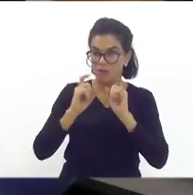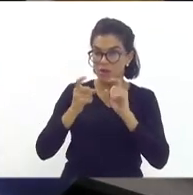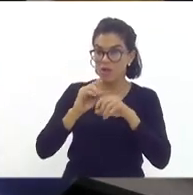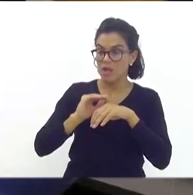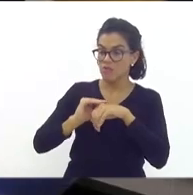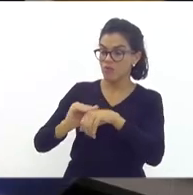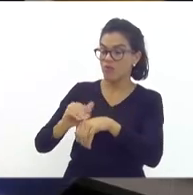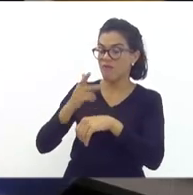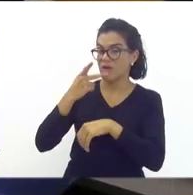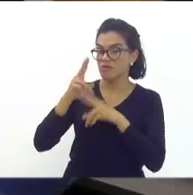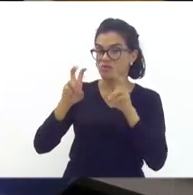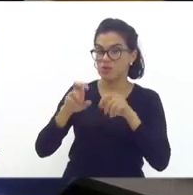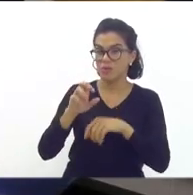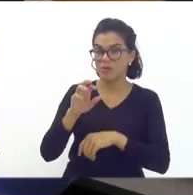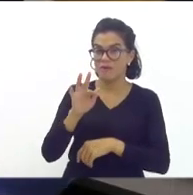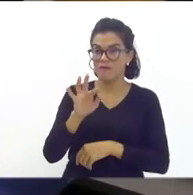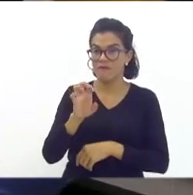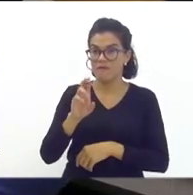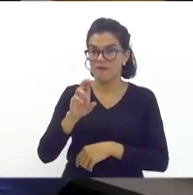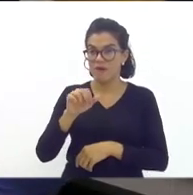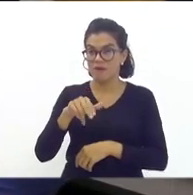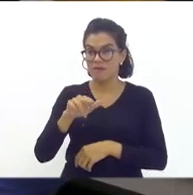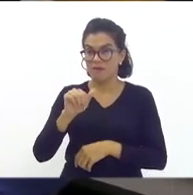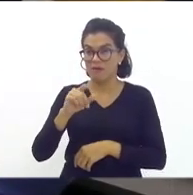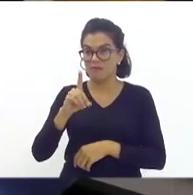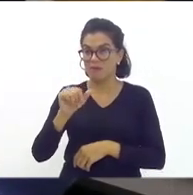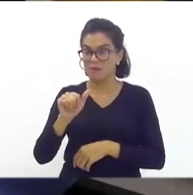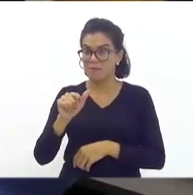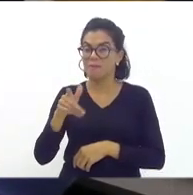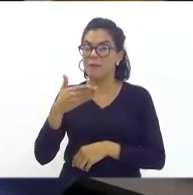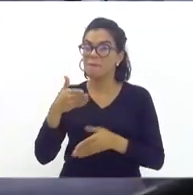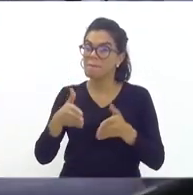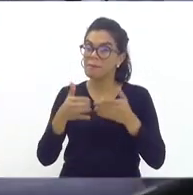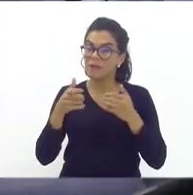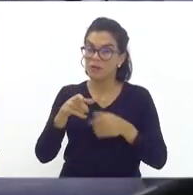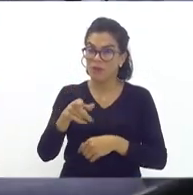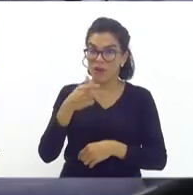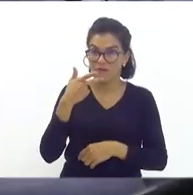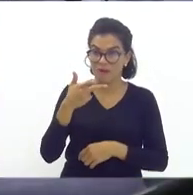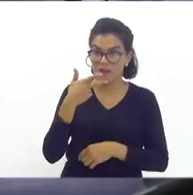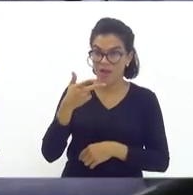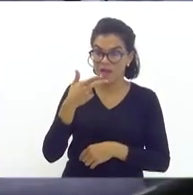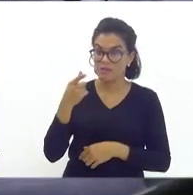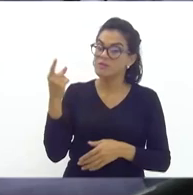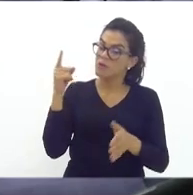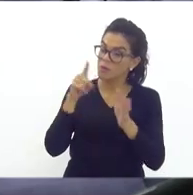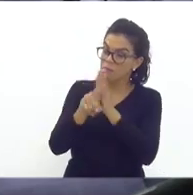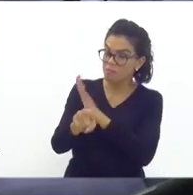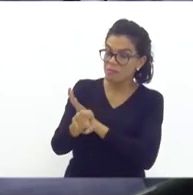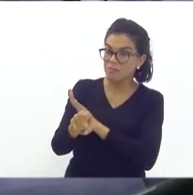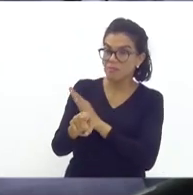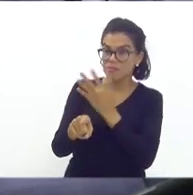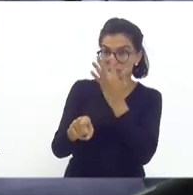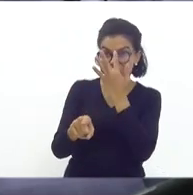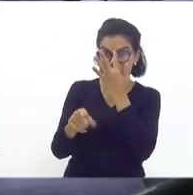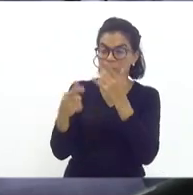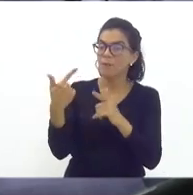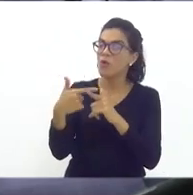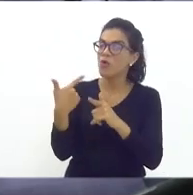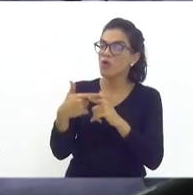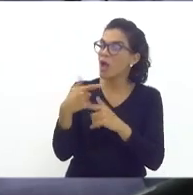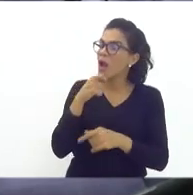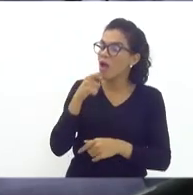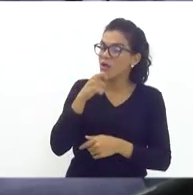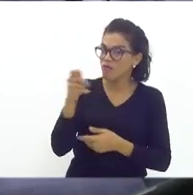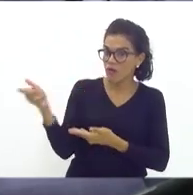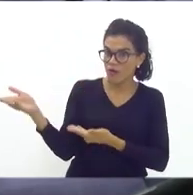o próprio corpo docente jurídico impediu que ela falasse diante de uma pergunta que foi aqui é porque ela não tinha sido